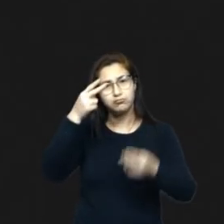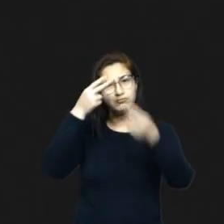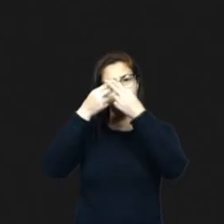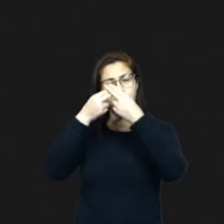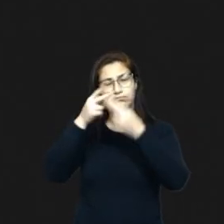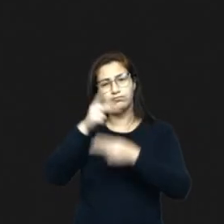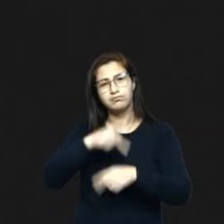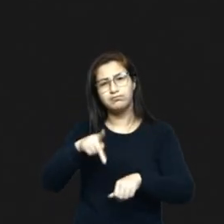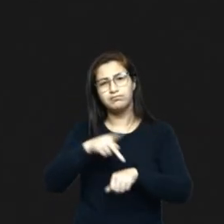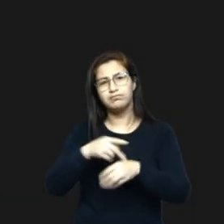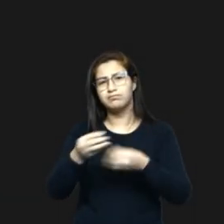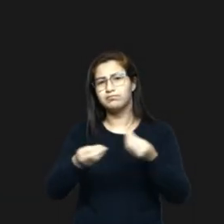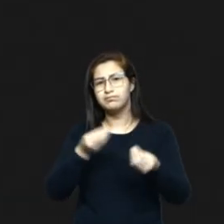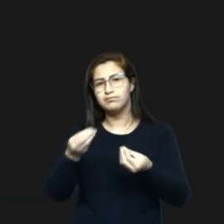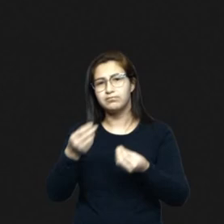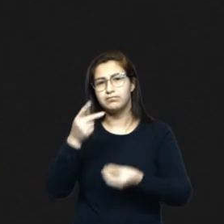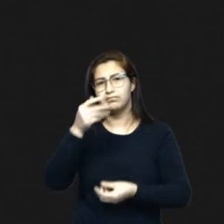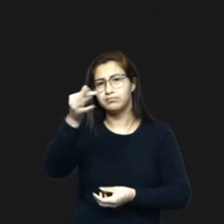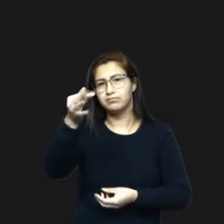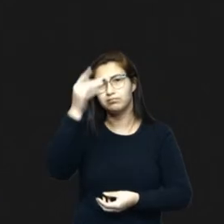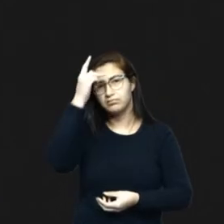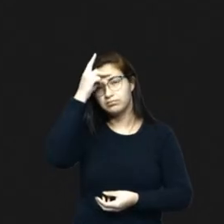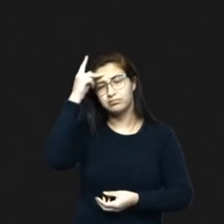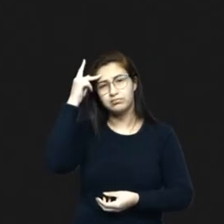importantíssimo. Isso é muito importante.